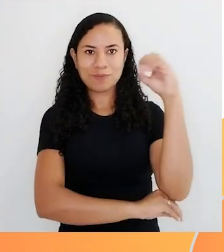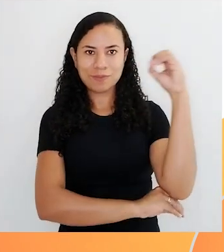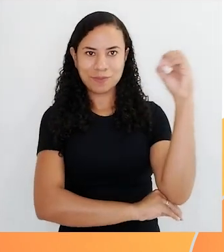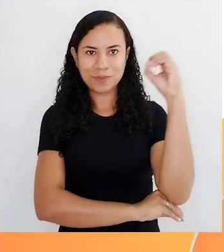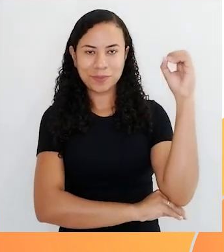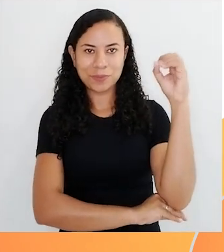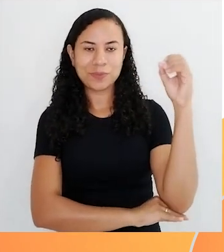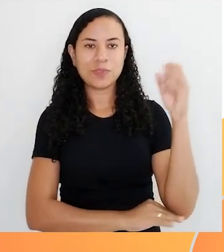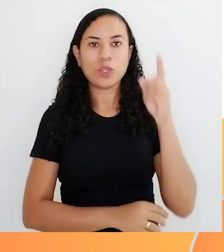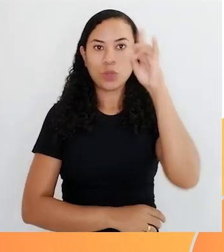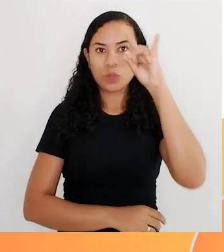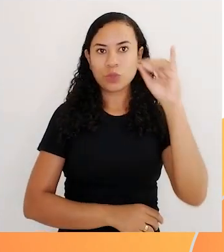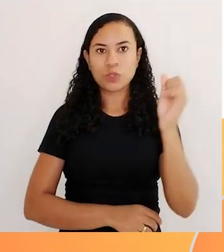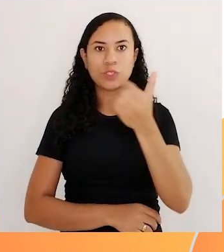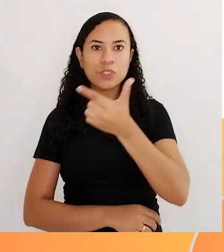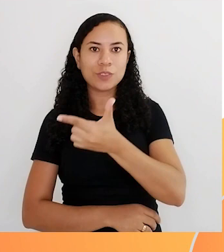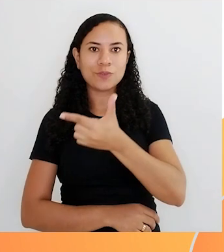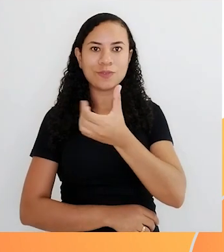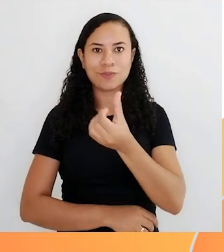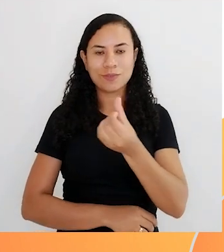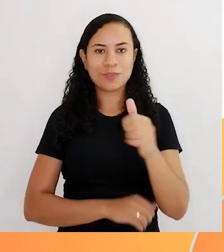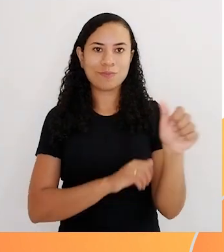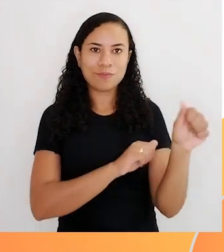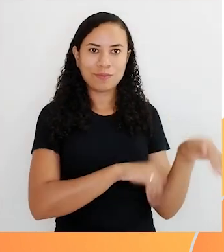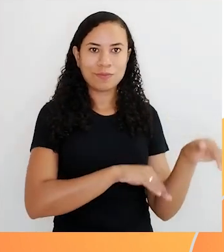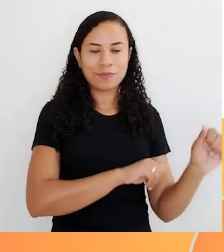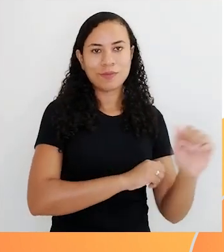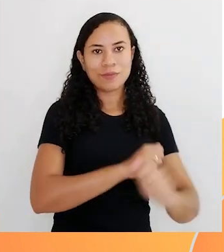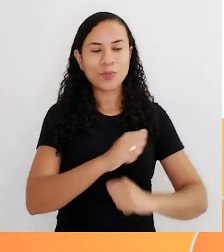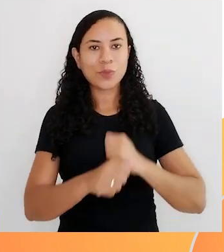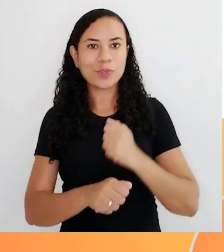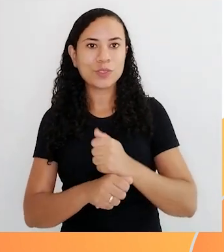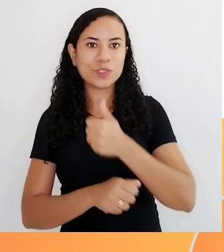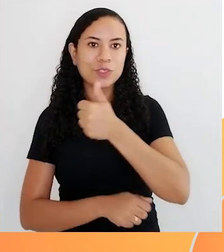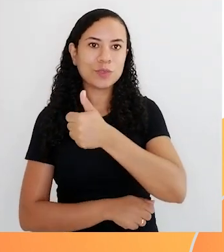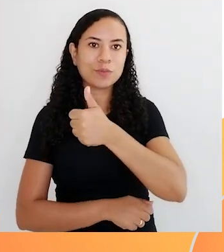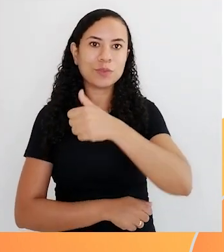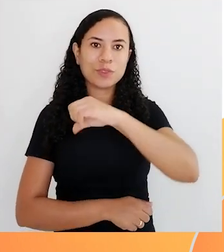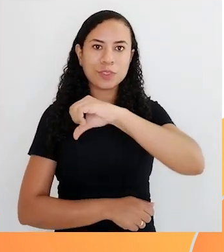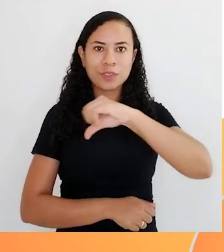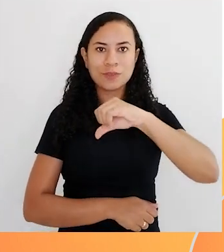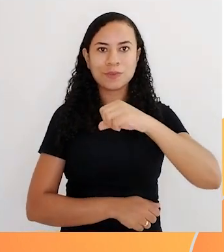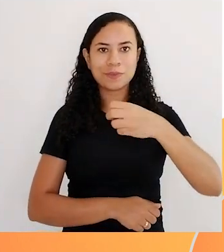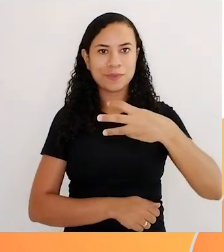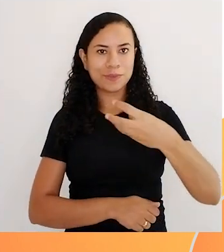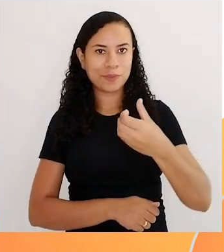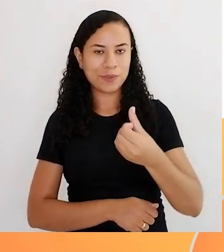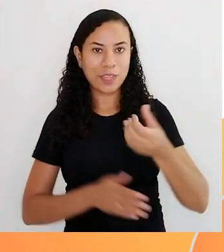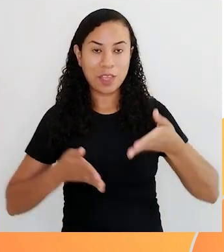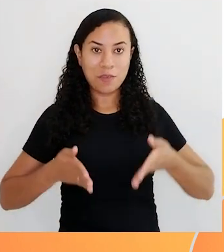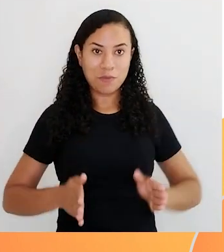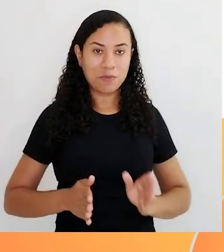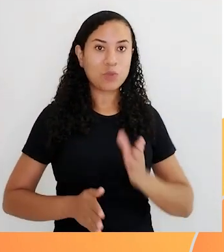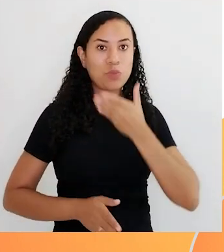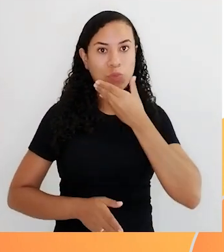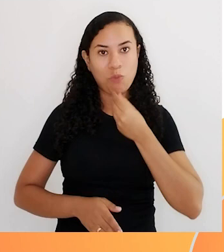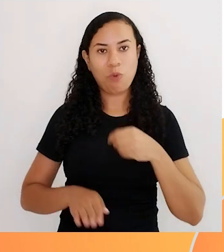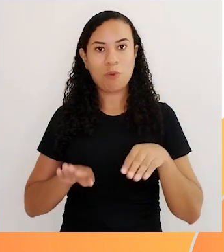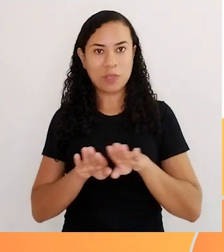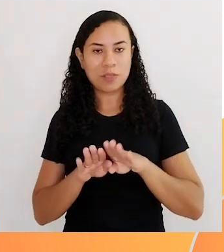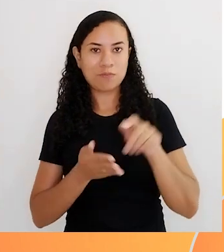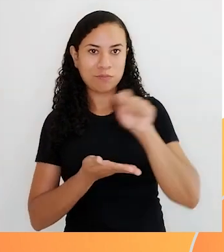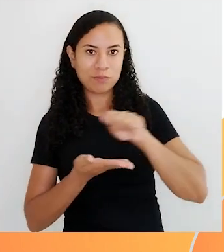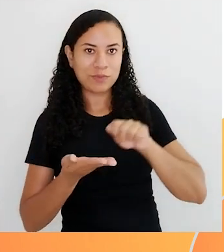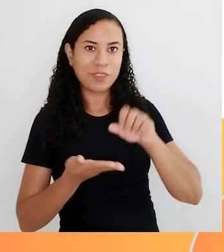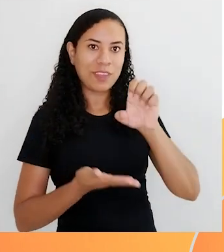dia 26 de setembro de 1936. Filho do escritor Érico Veríssimo e de